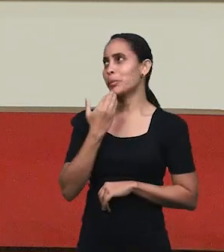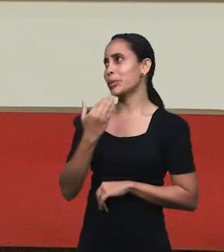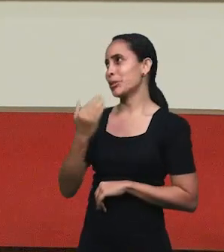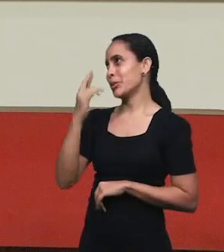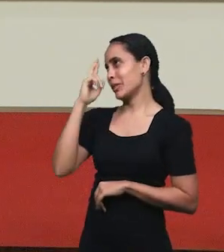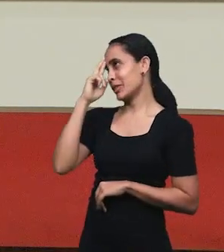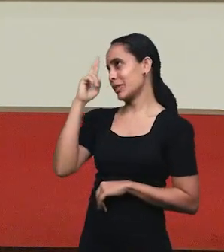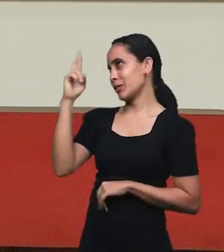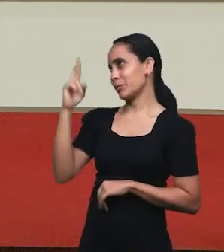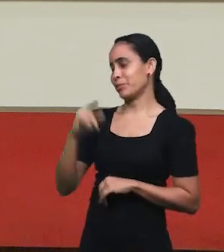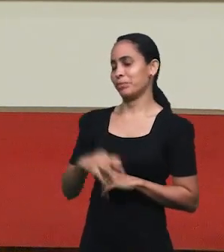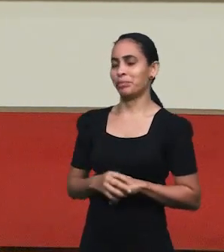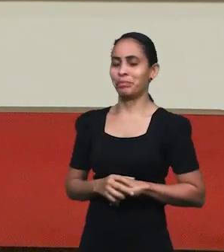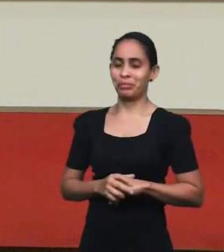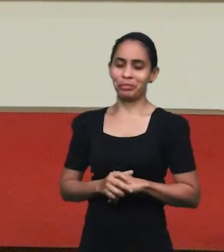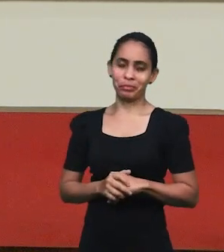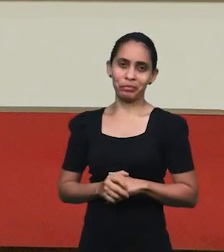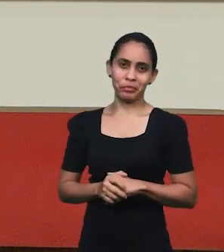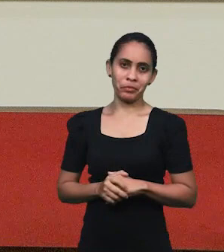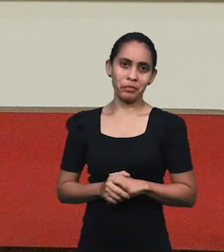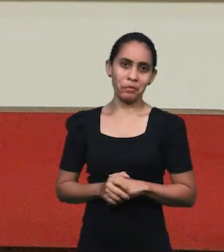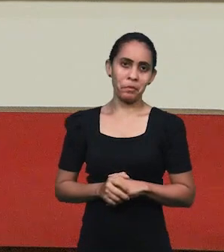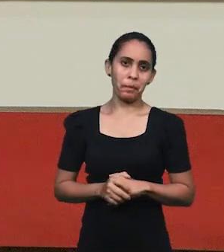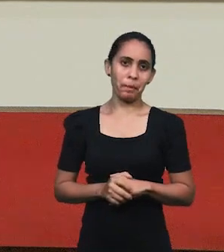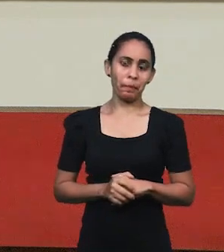Nós vamos fazer um pedido ao Senhor,